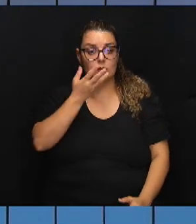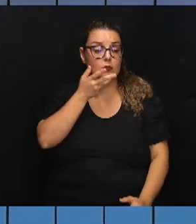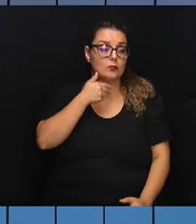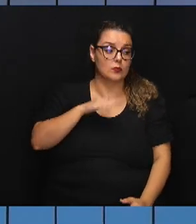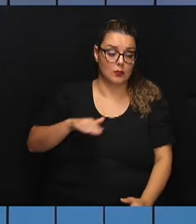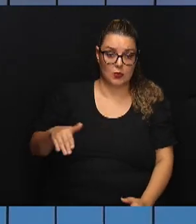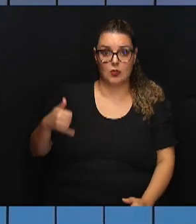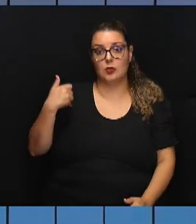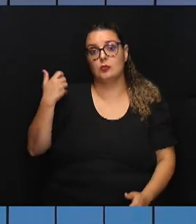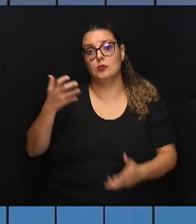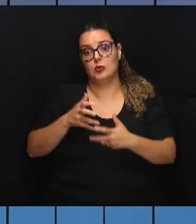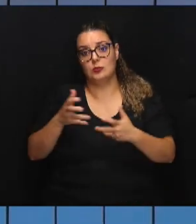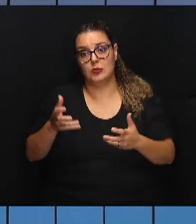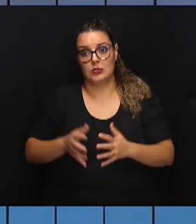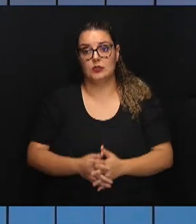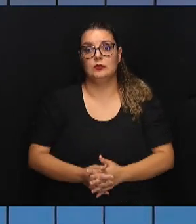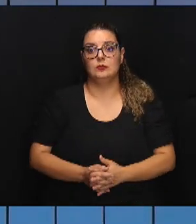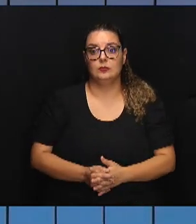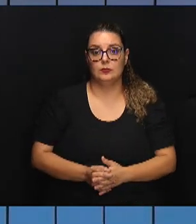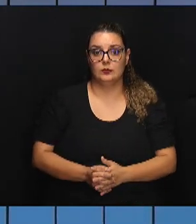crianças, para os idosos?